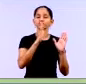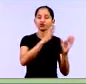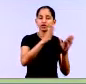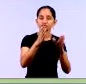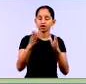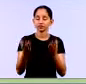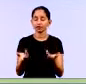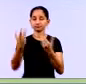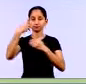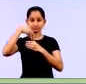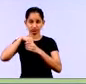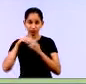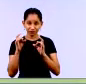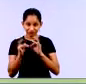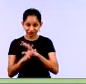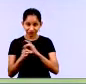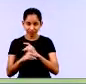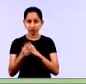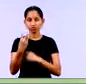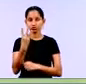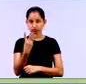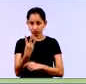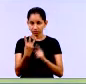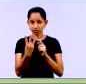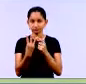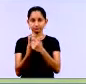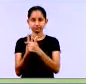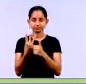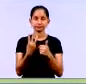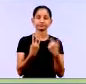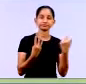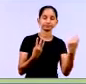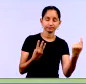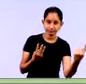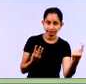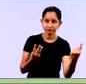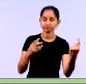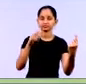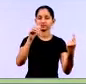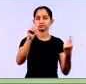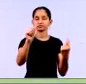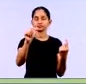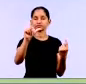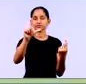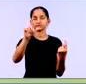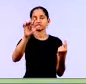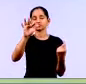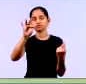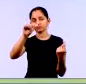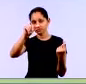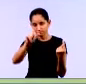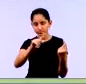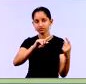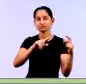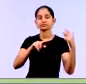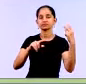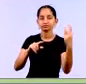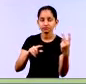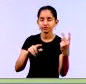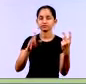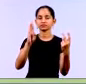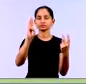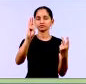da matéria-prima alfa e 2 unidades da matéria-prima beta. E o segundo ponto que vai